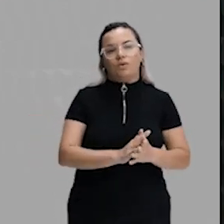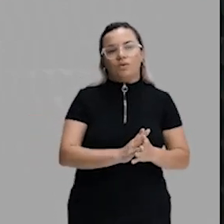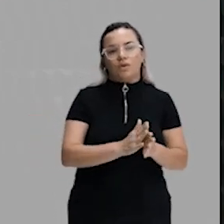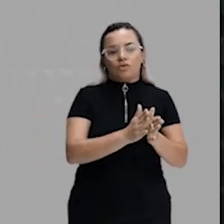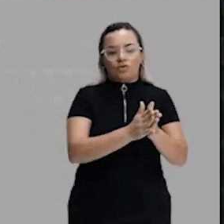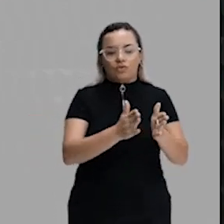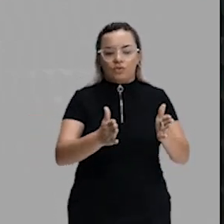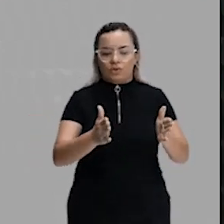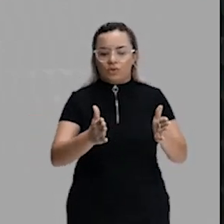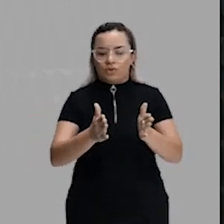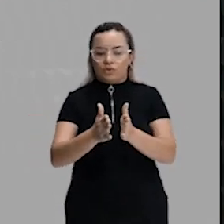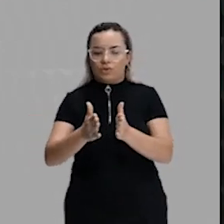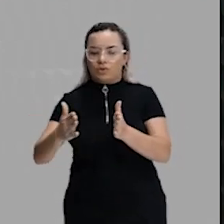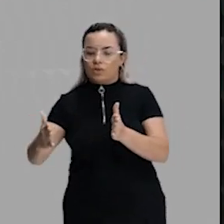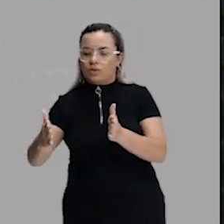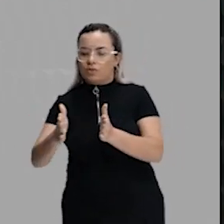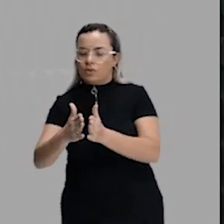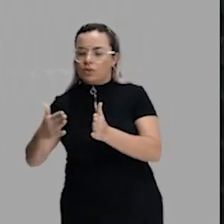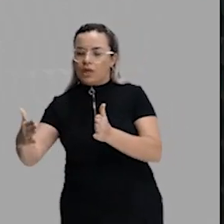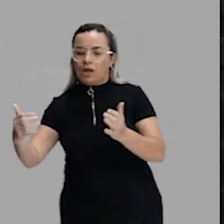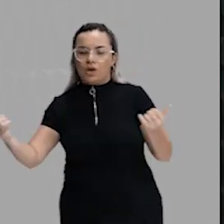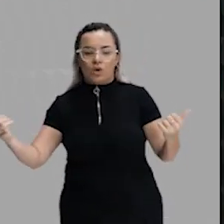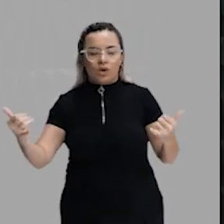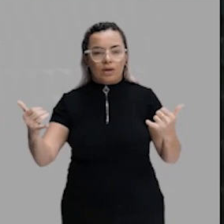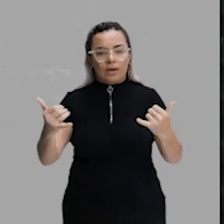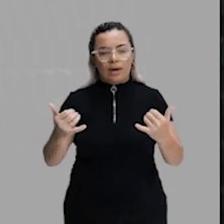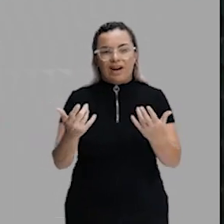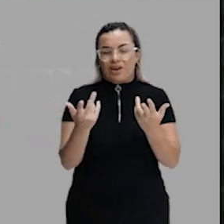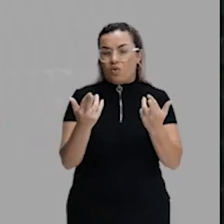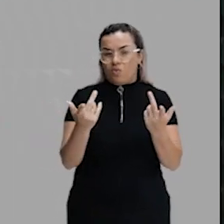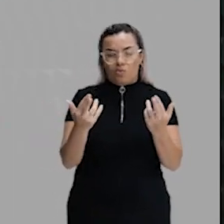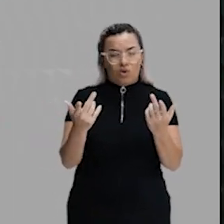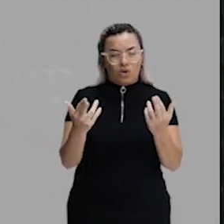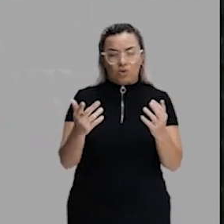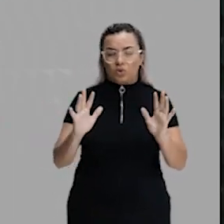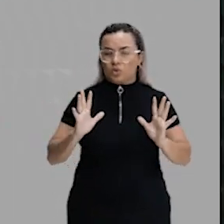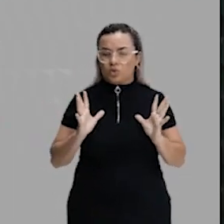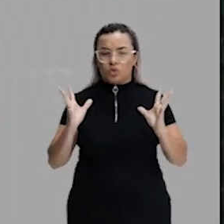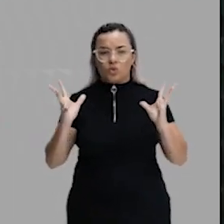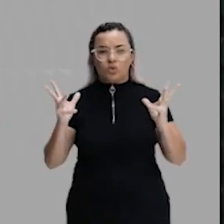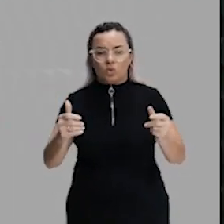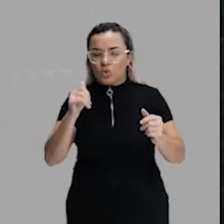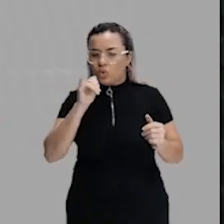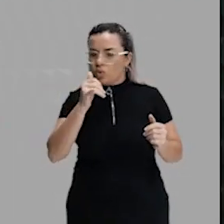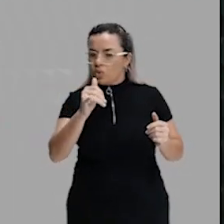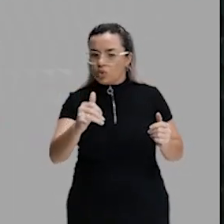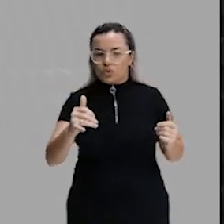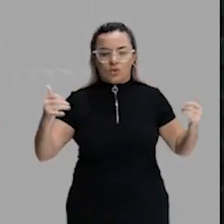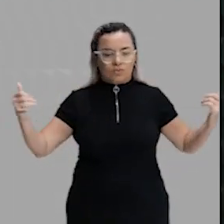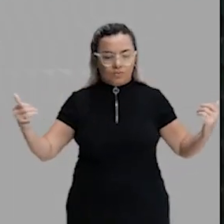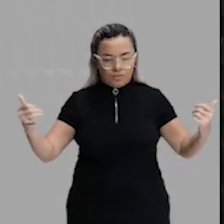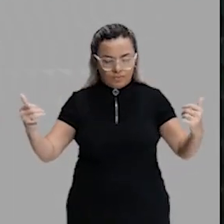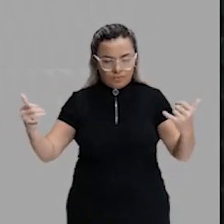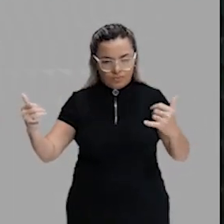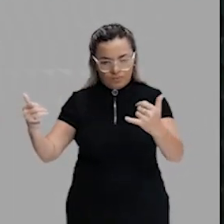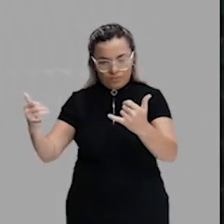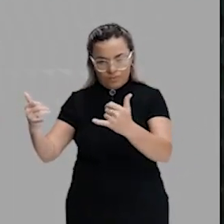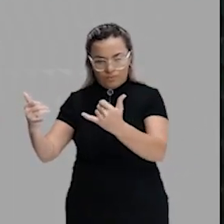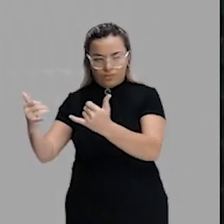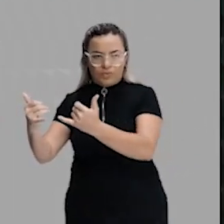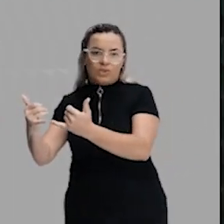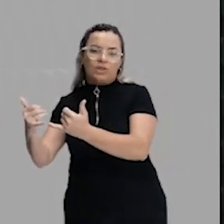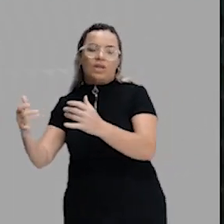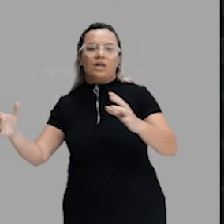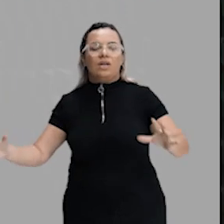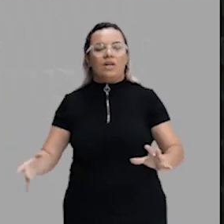elétrica. Então a mesma corrente atravessa todos os resistores associados. Isso